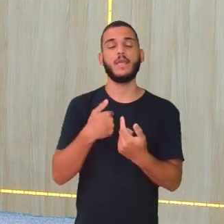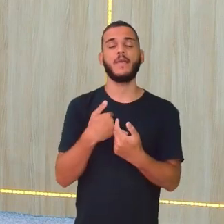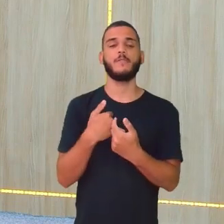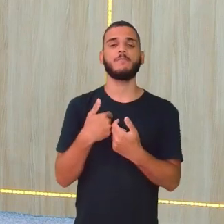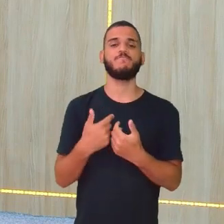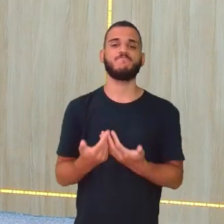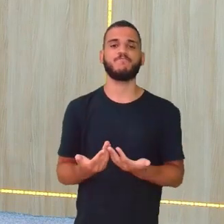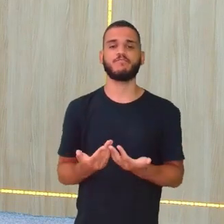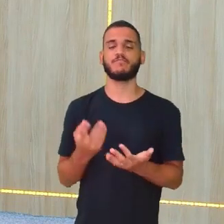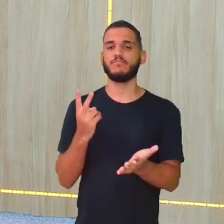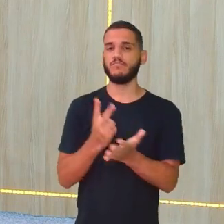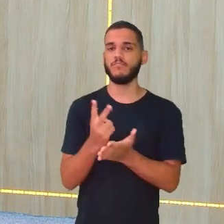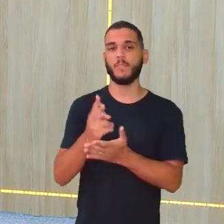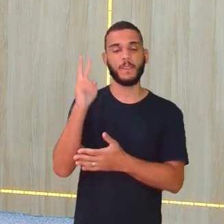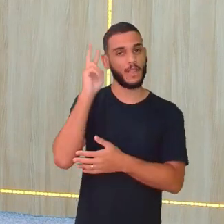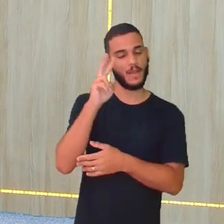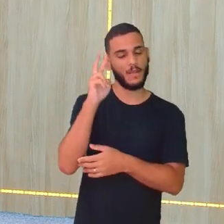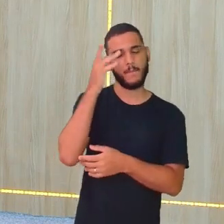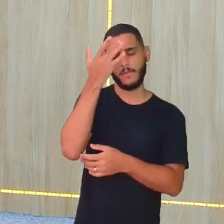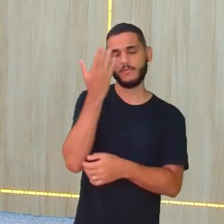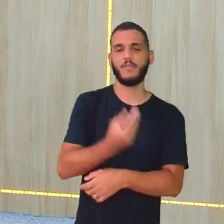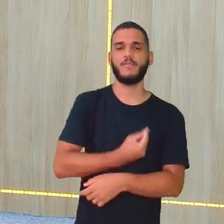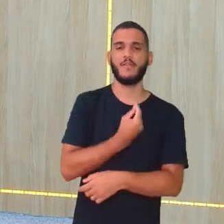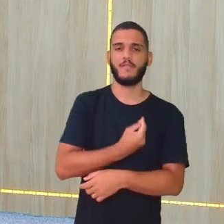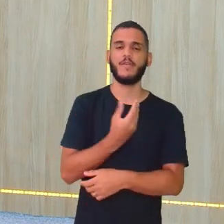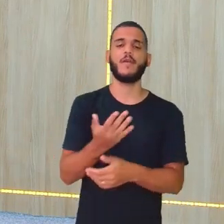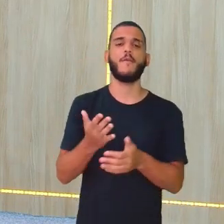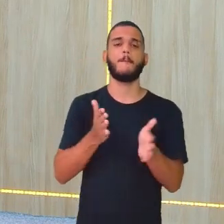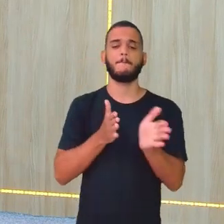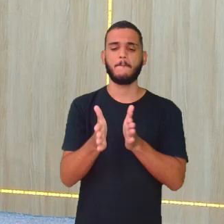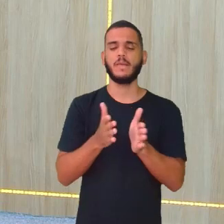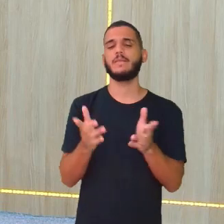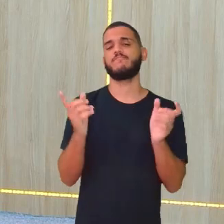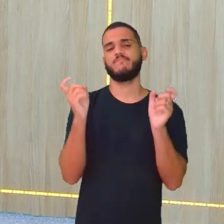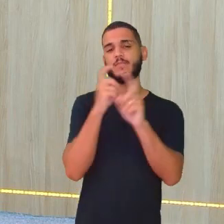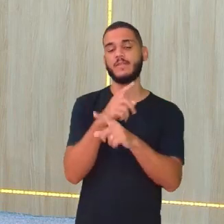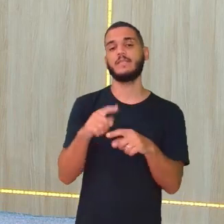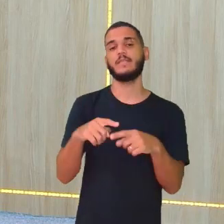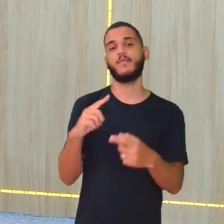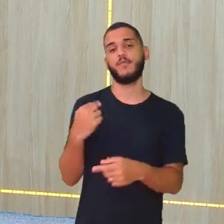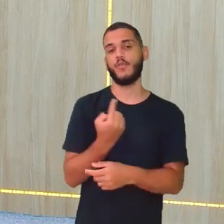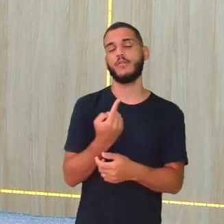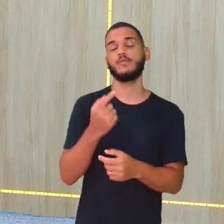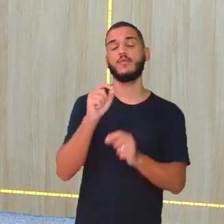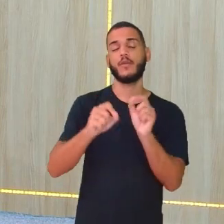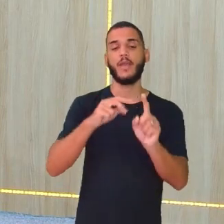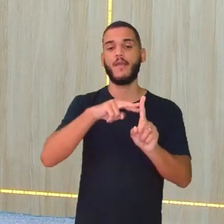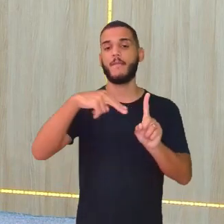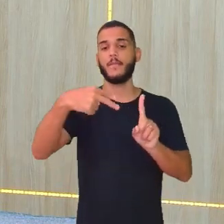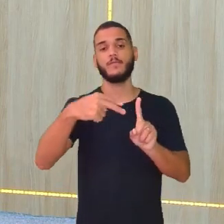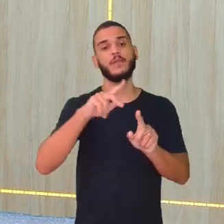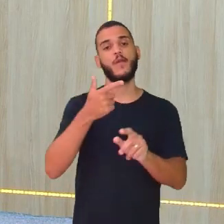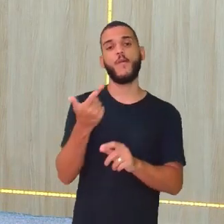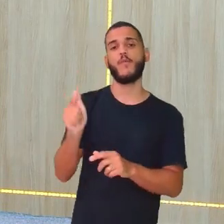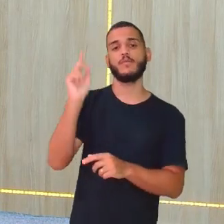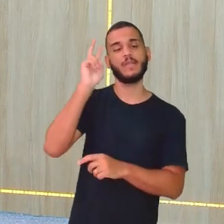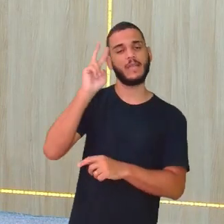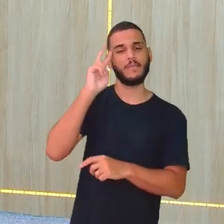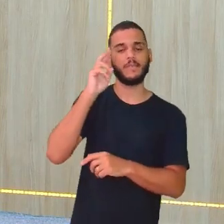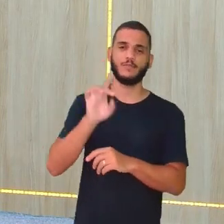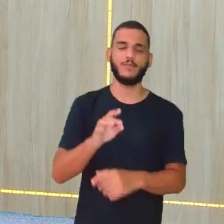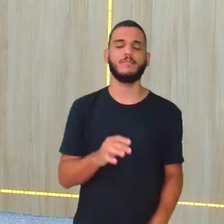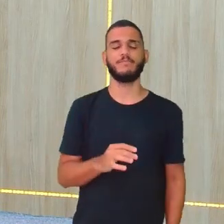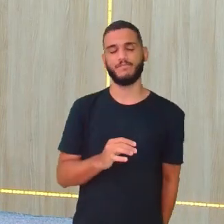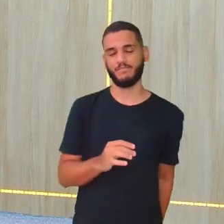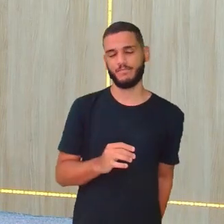sigo para a lembrança de uma pessoa que viveu esse atentado. E aí a gente conta essa história. Uma outra perspectiva, de uma outra perspectiva da mesma lembrança. É, e aí